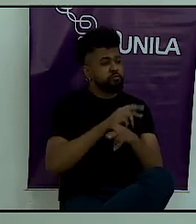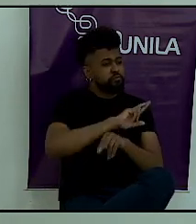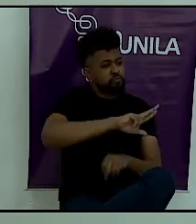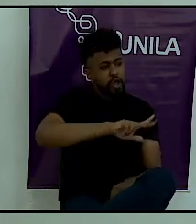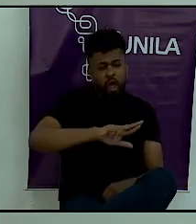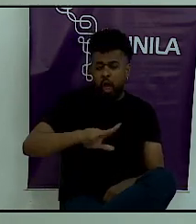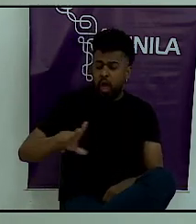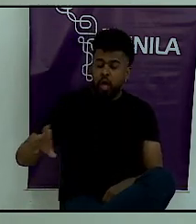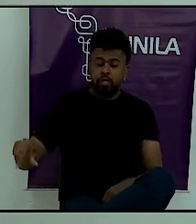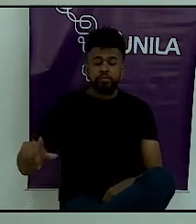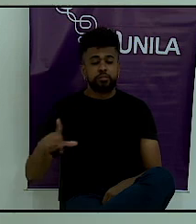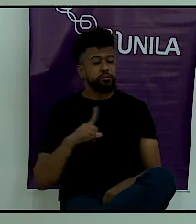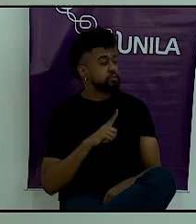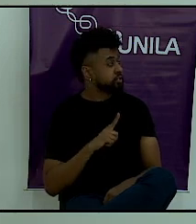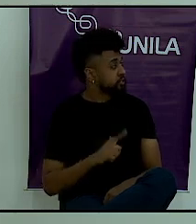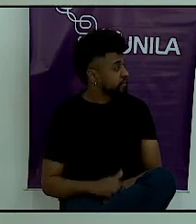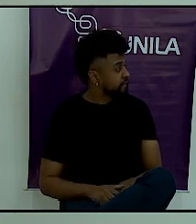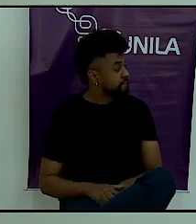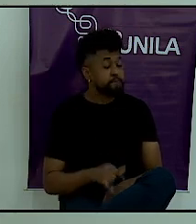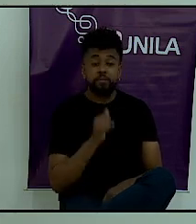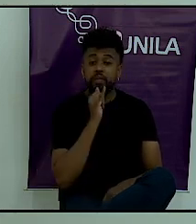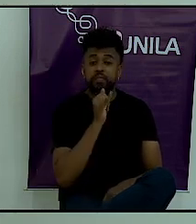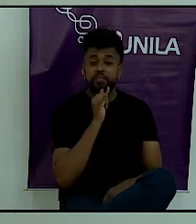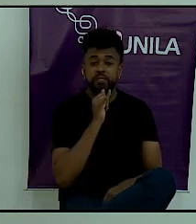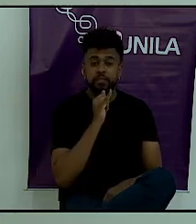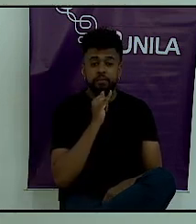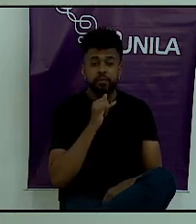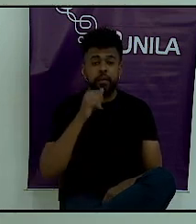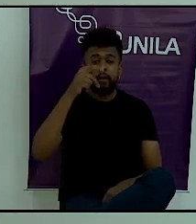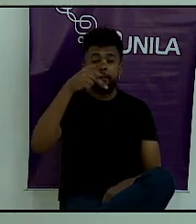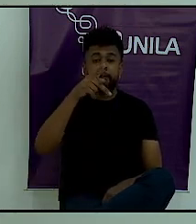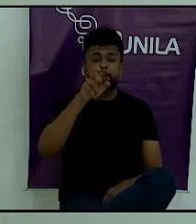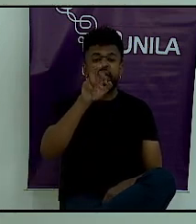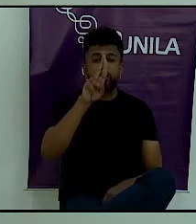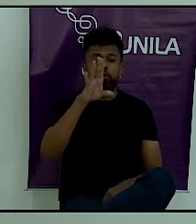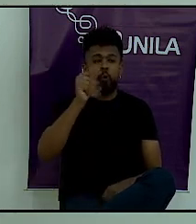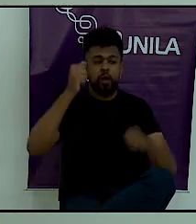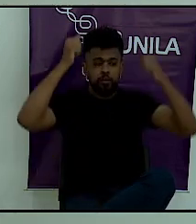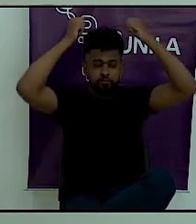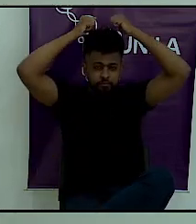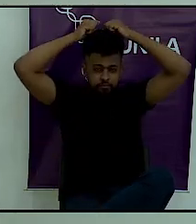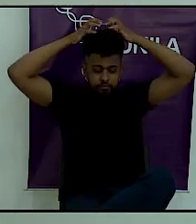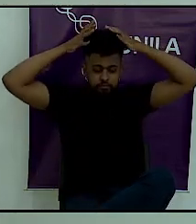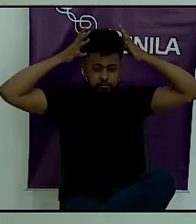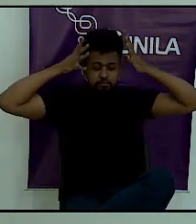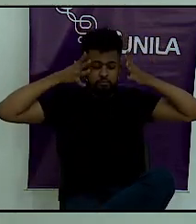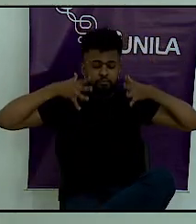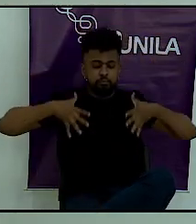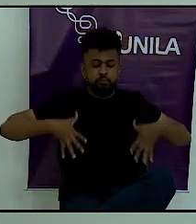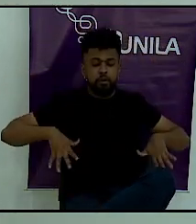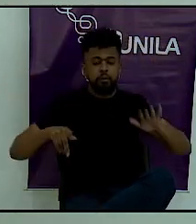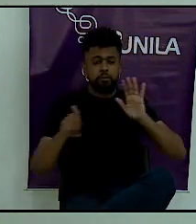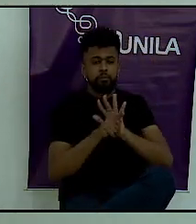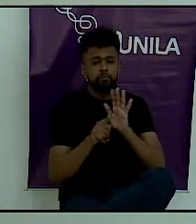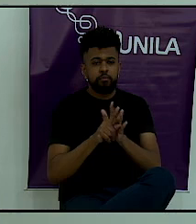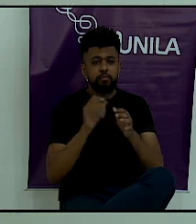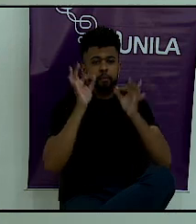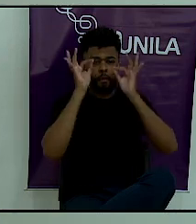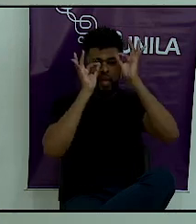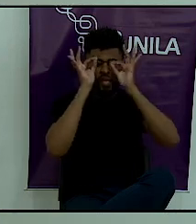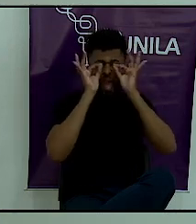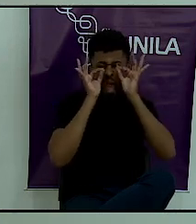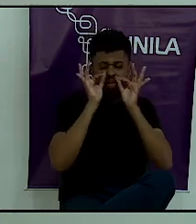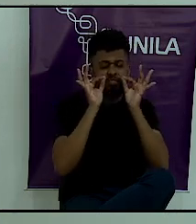questões que estão aí vinculadas. E, por exemplo, peruca para a realização de personagem,